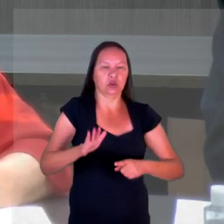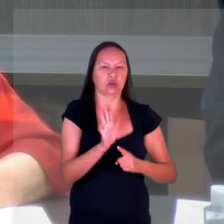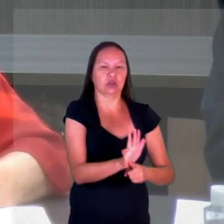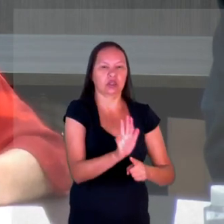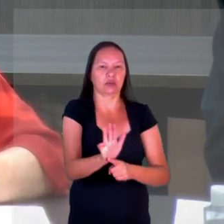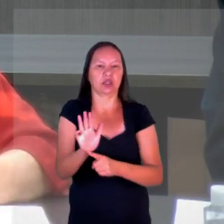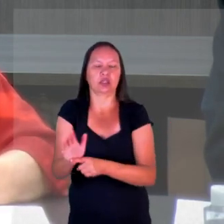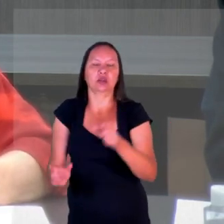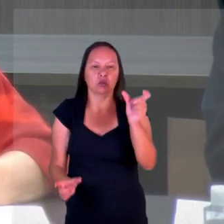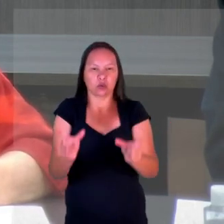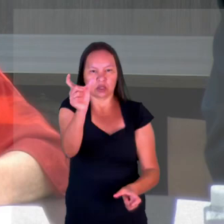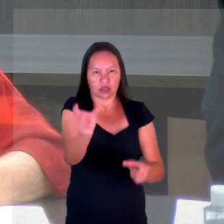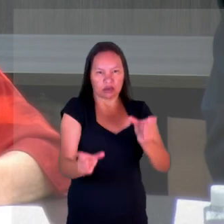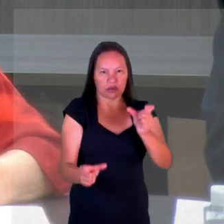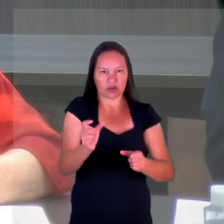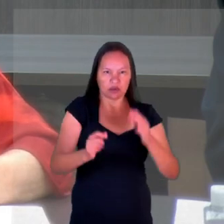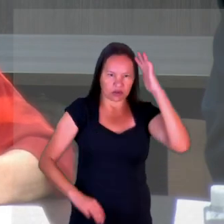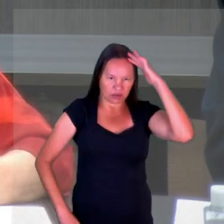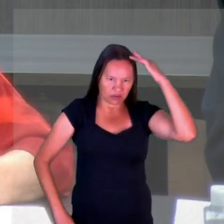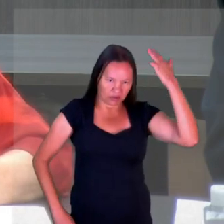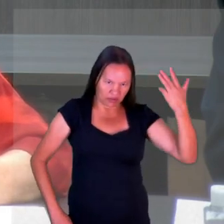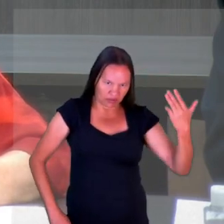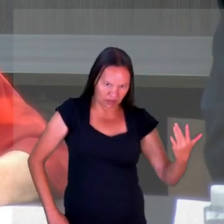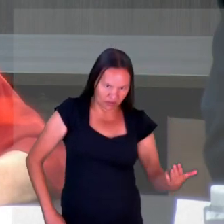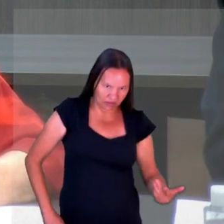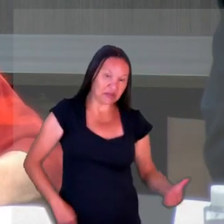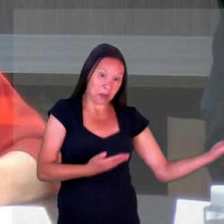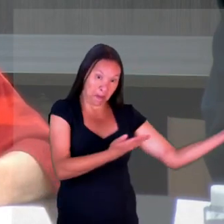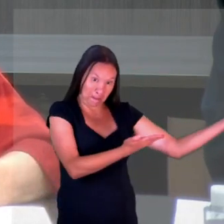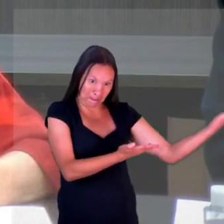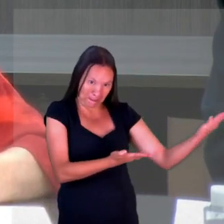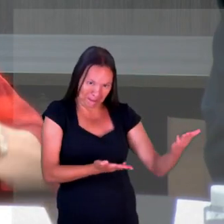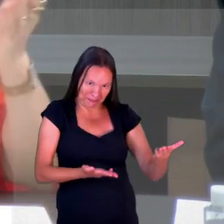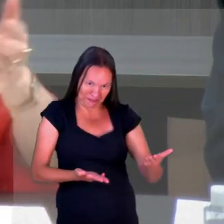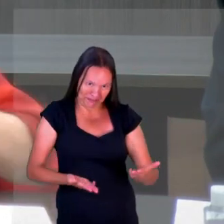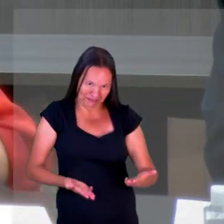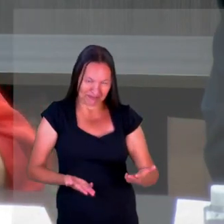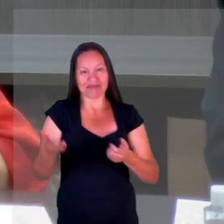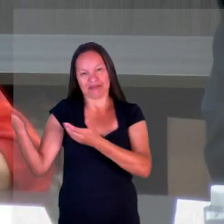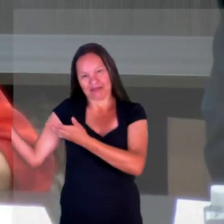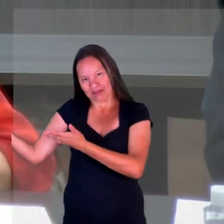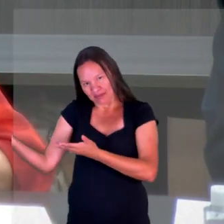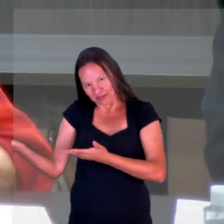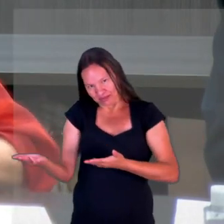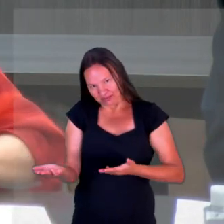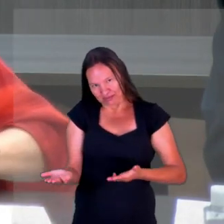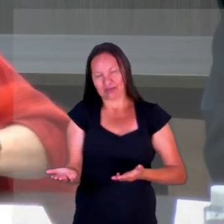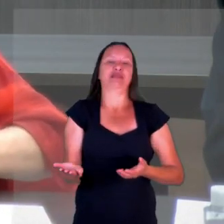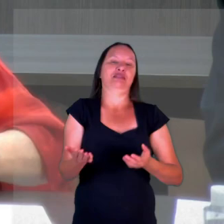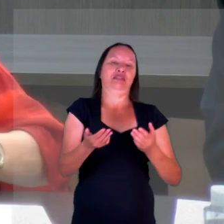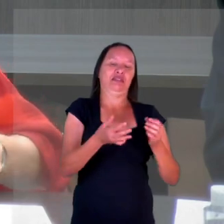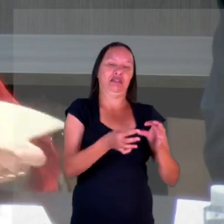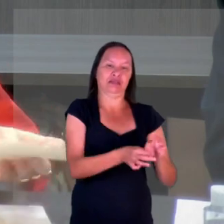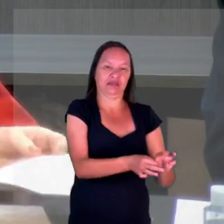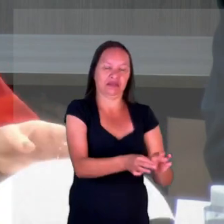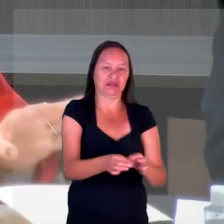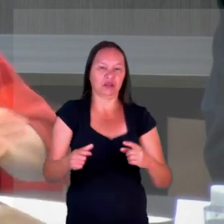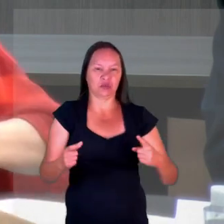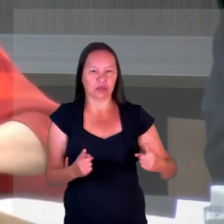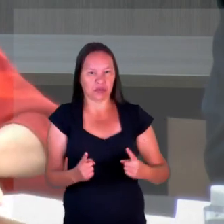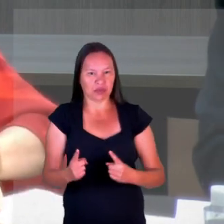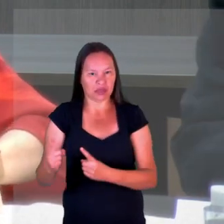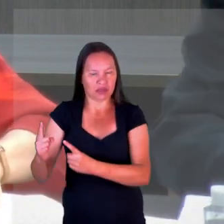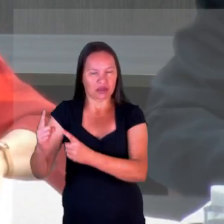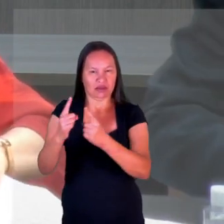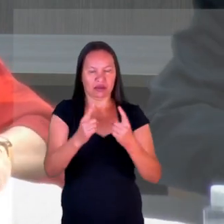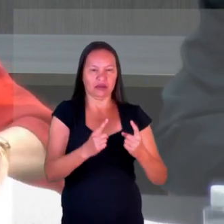membros que nos honram de estar presencialmente e virtualmente nos acompanhando